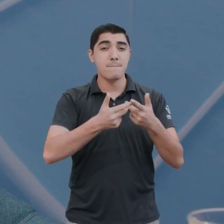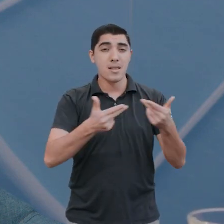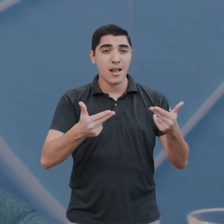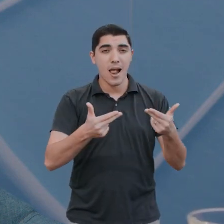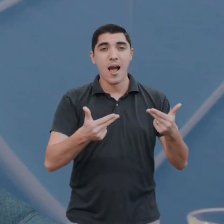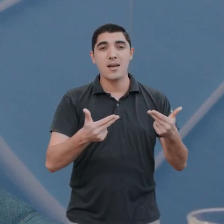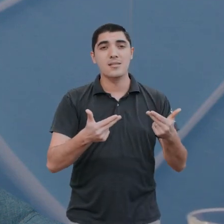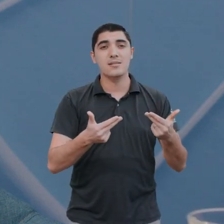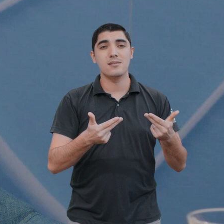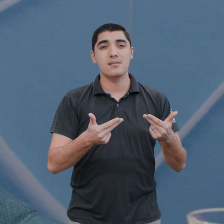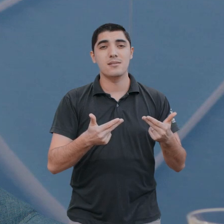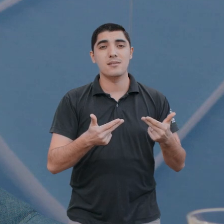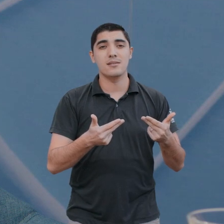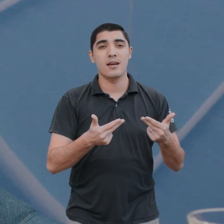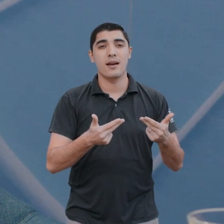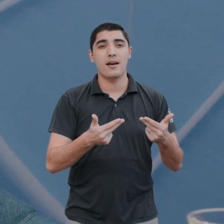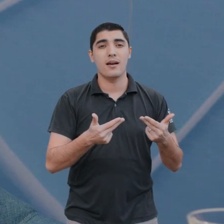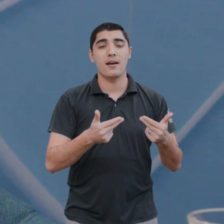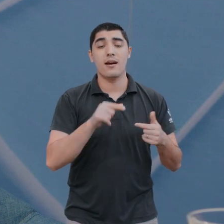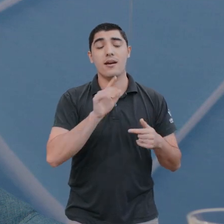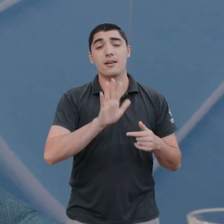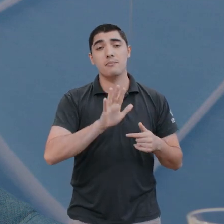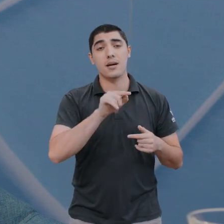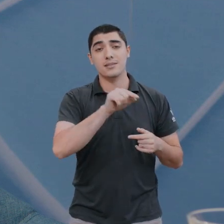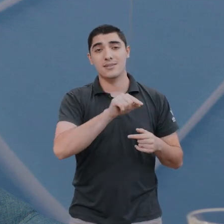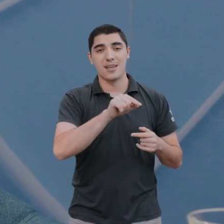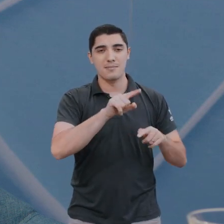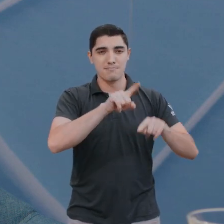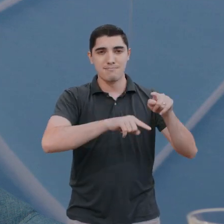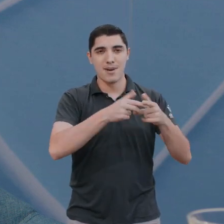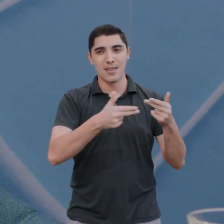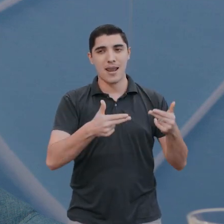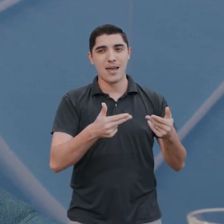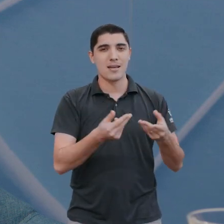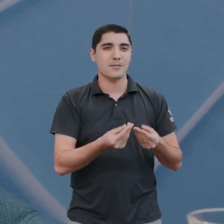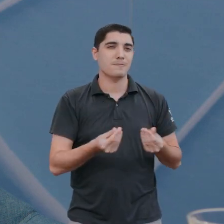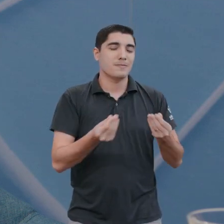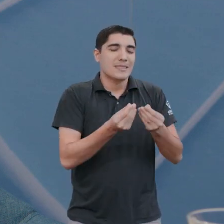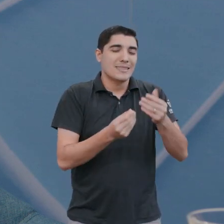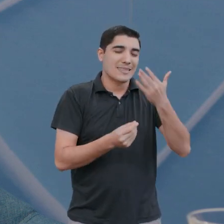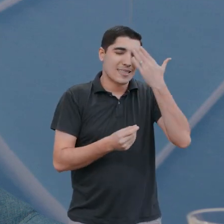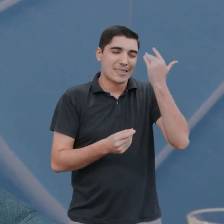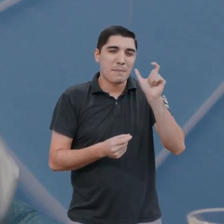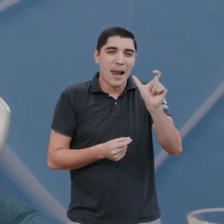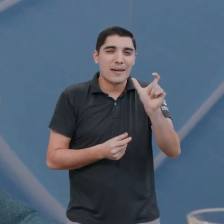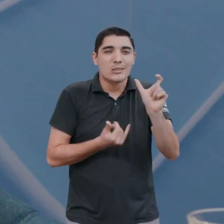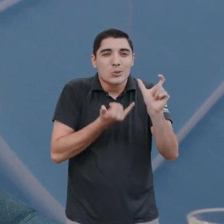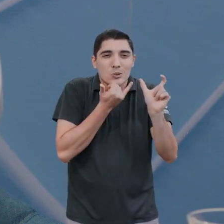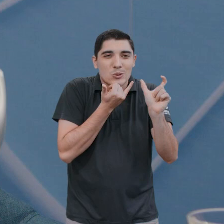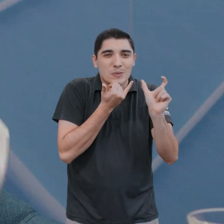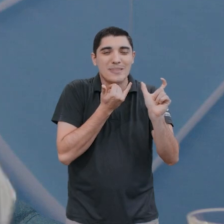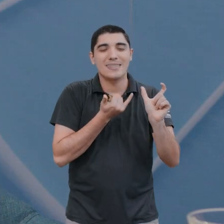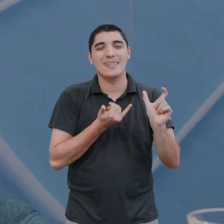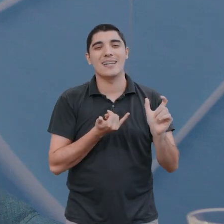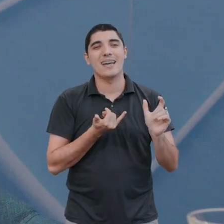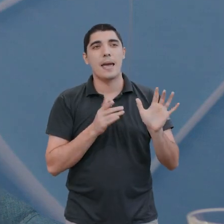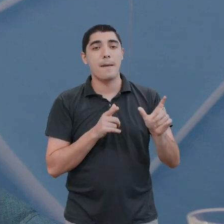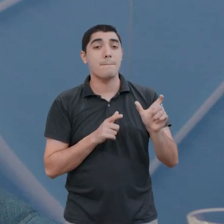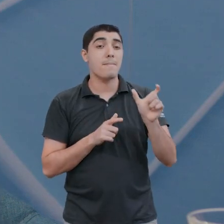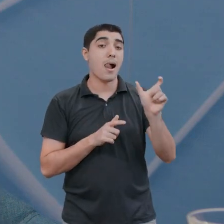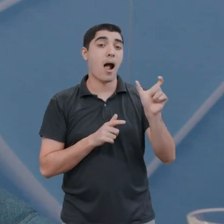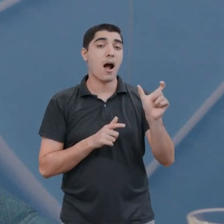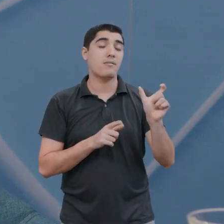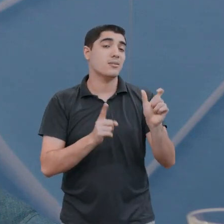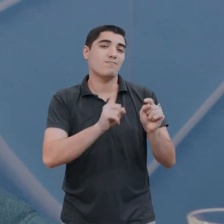não são... são completamente... Ai, eu perdi a palavra, desculpa. Que